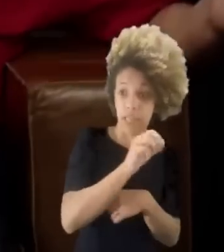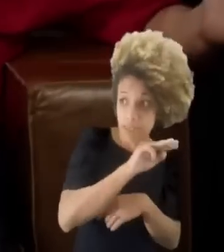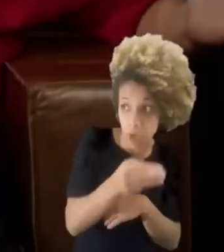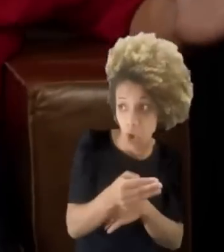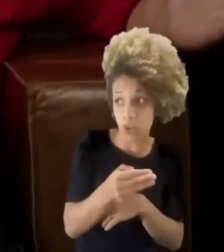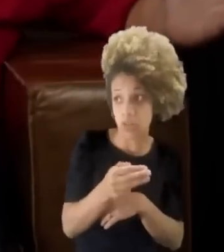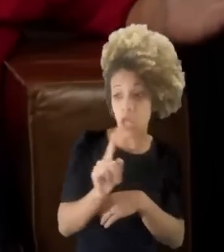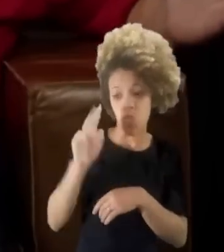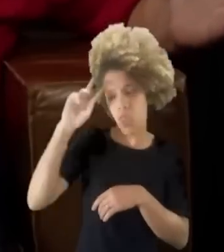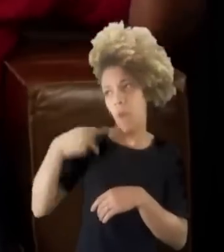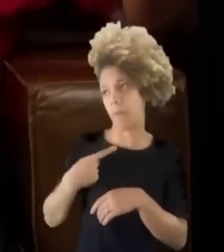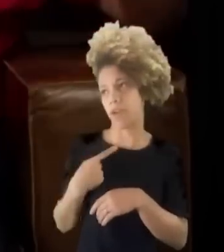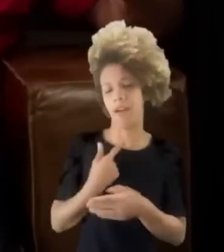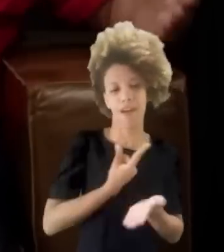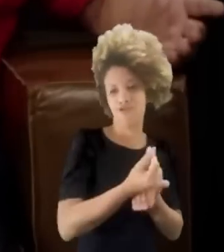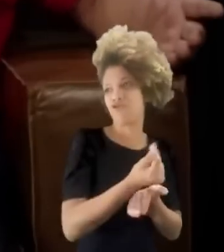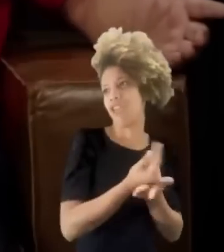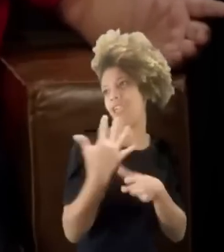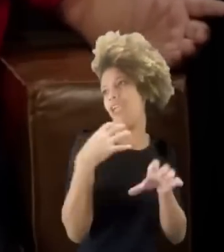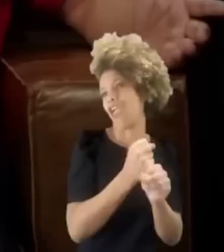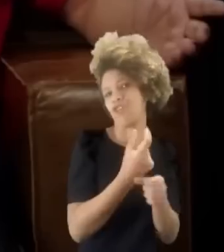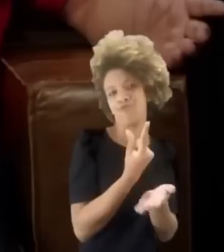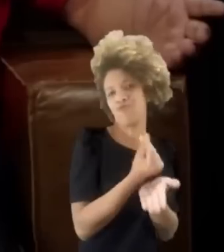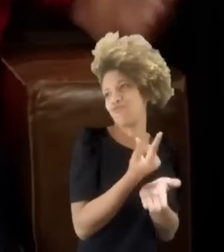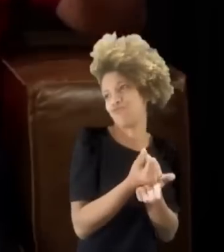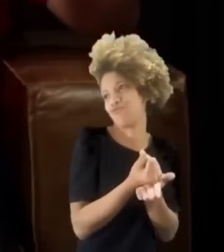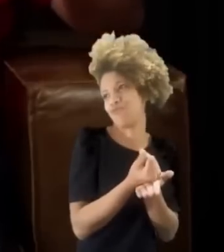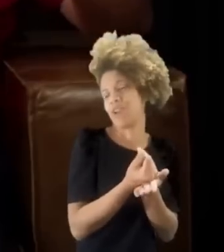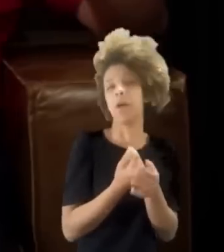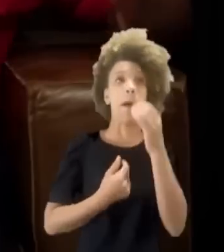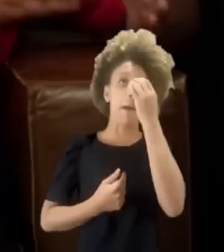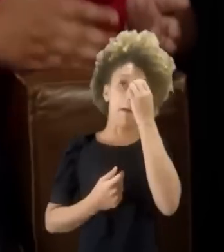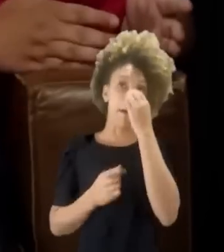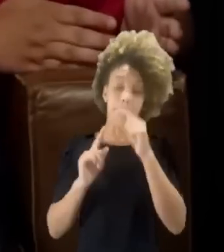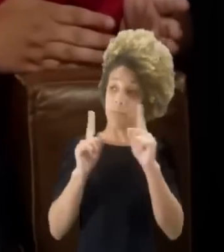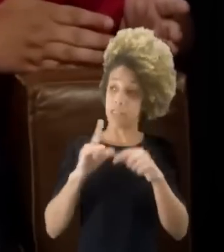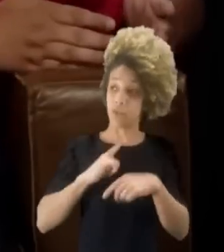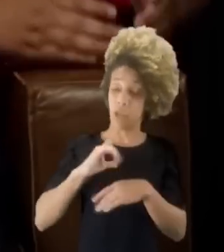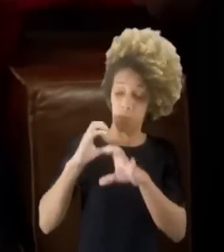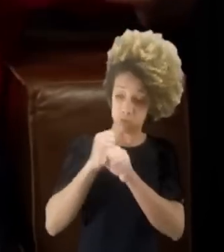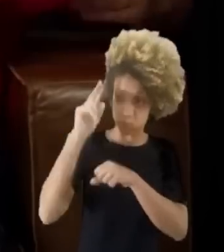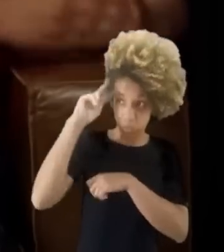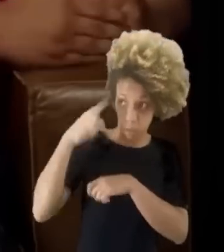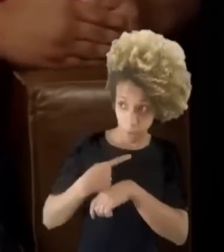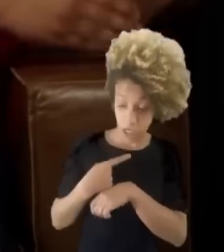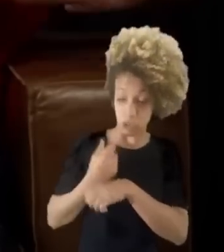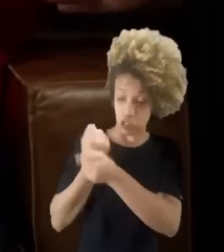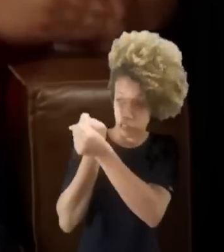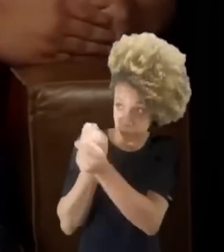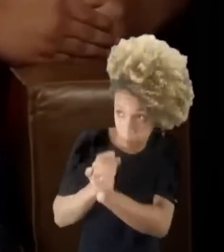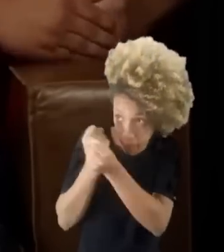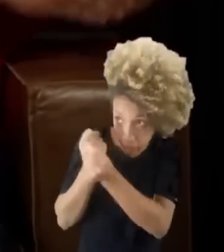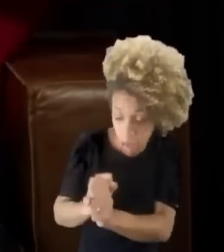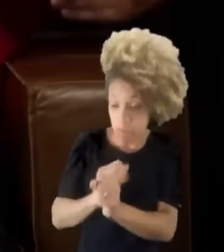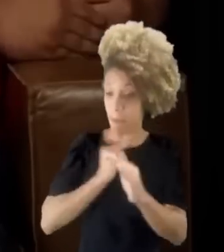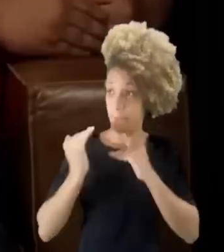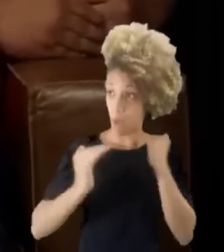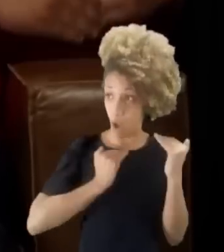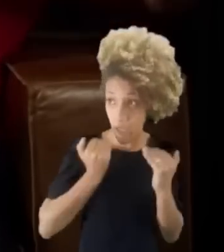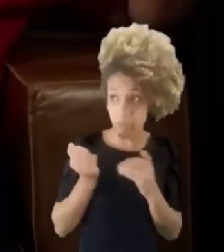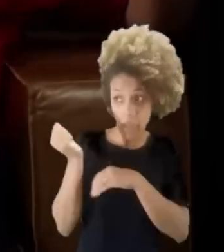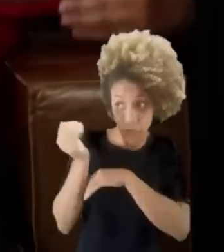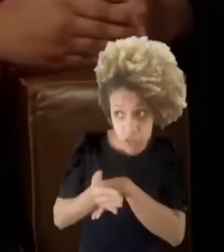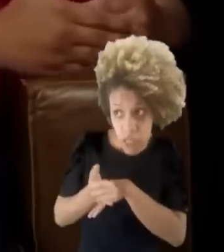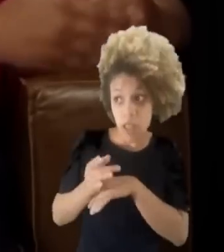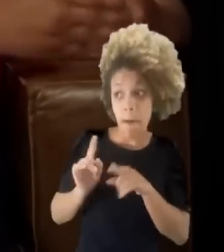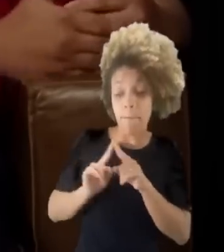a sua meta não é nenhuma mano o seu cálculo não é nenhum humano Mano eu tô falando de um cálculo humano Maurício eu tô falando sobre gente explorada gente que tá morrendo gente que tá